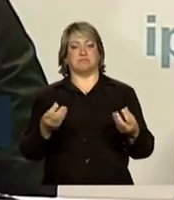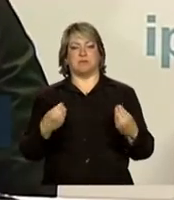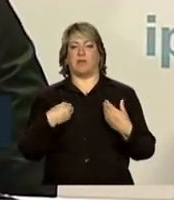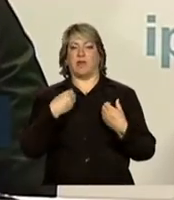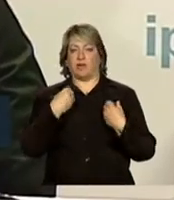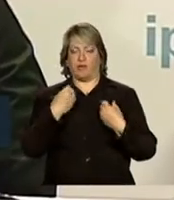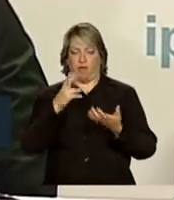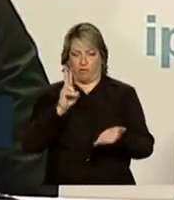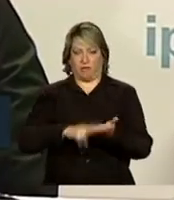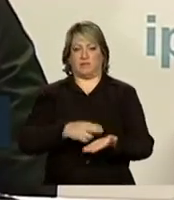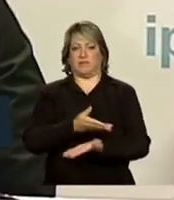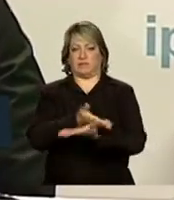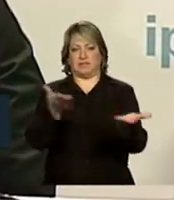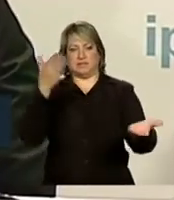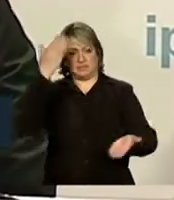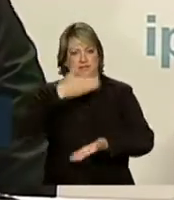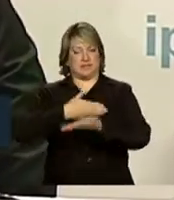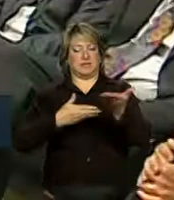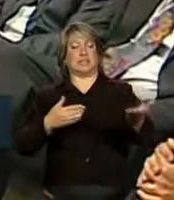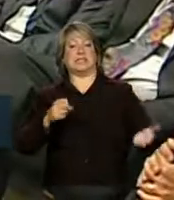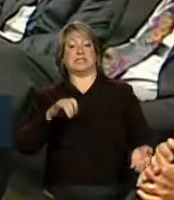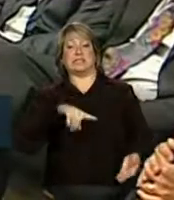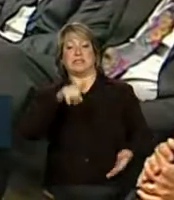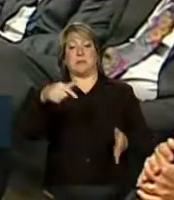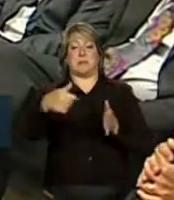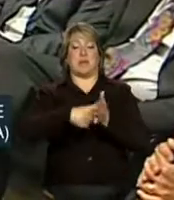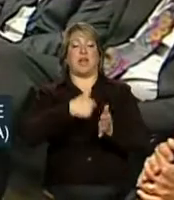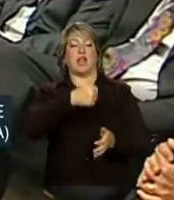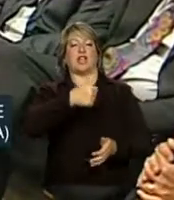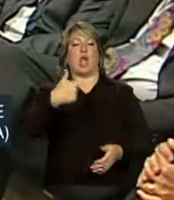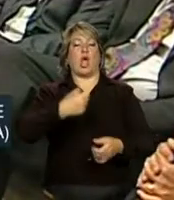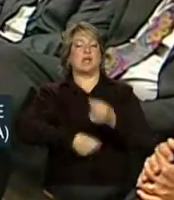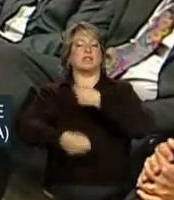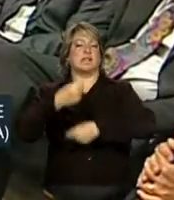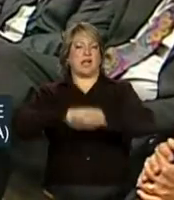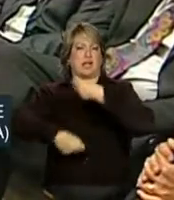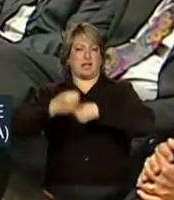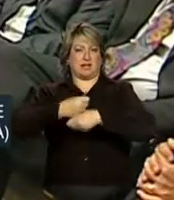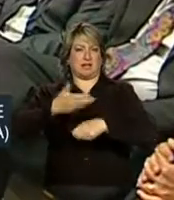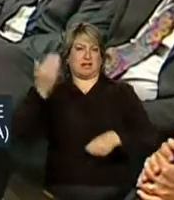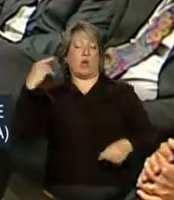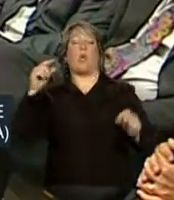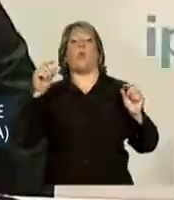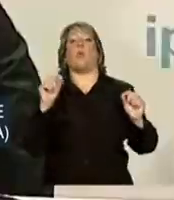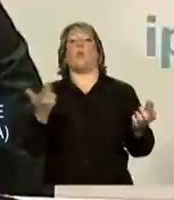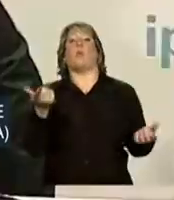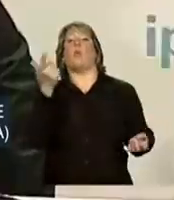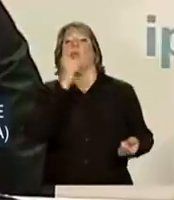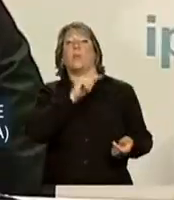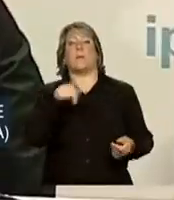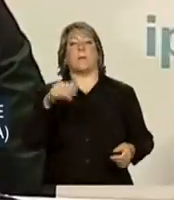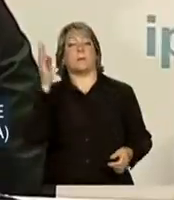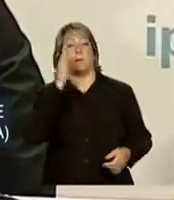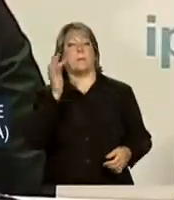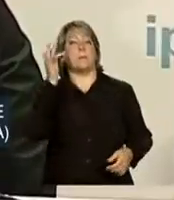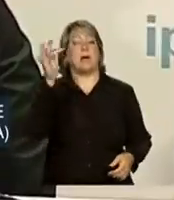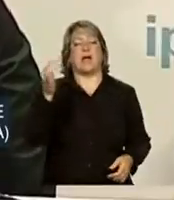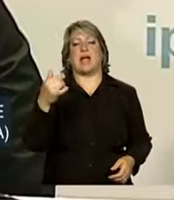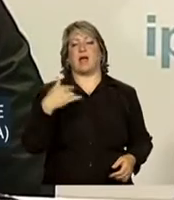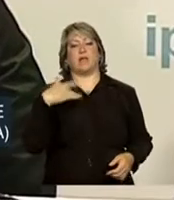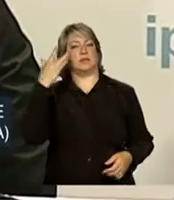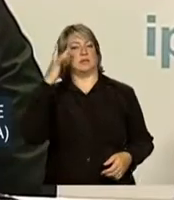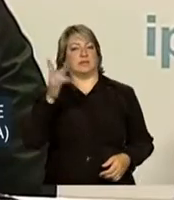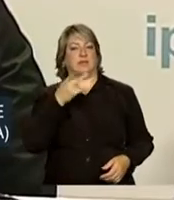aos presentes que, se me perguntassem há 12 anos atrás, quando o que aconteceria com o Brasil, por